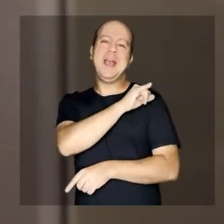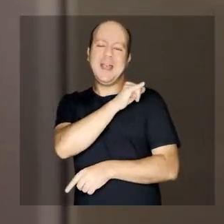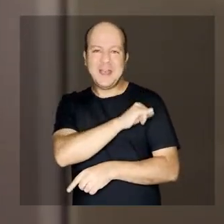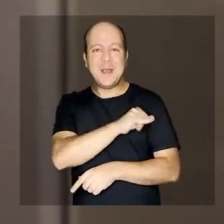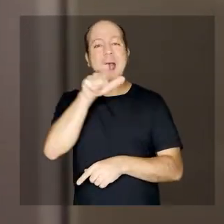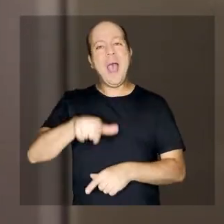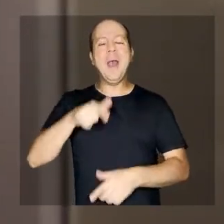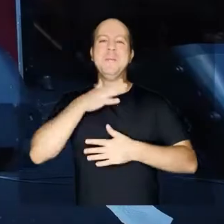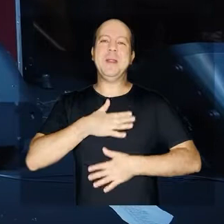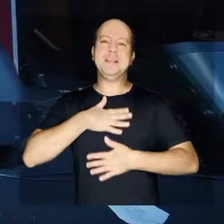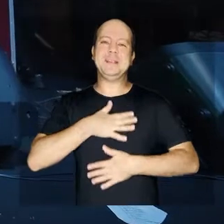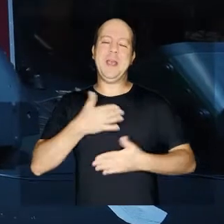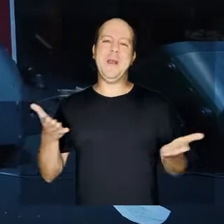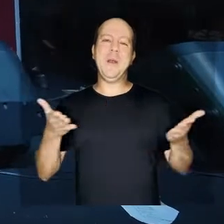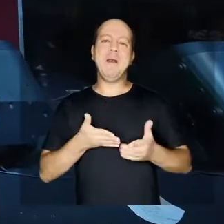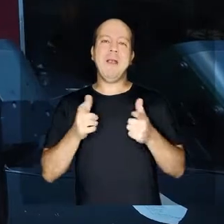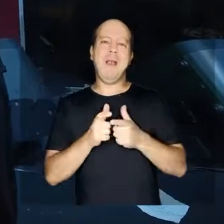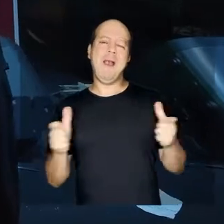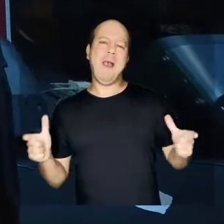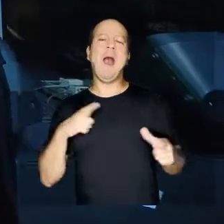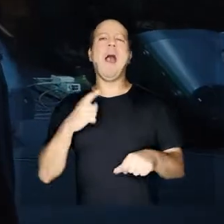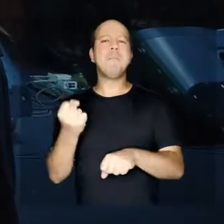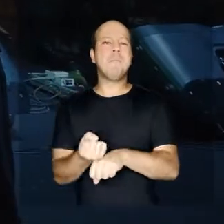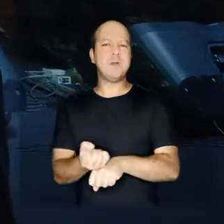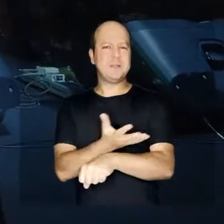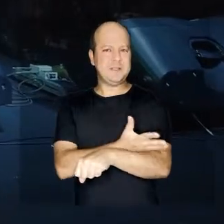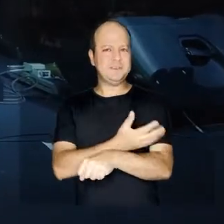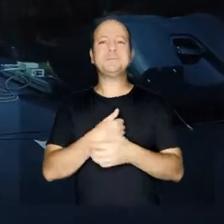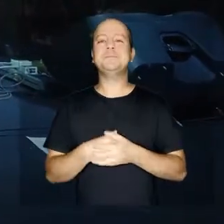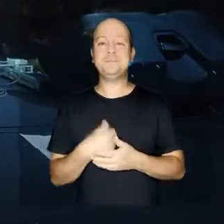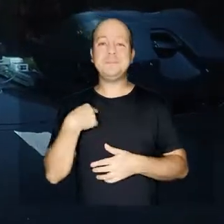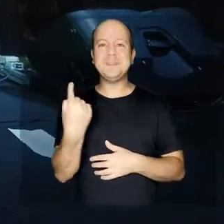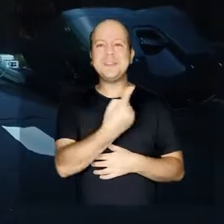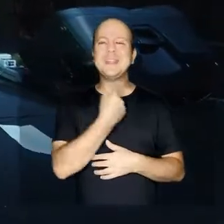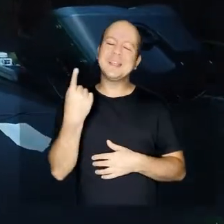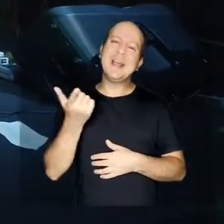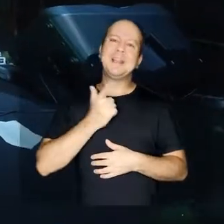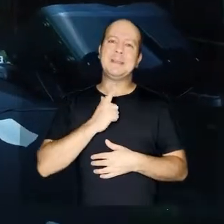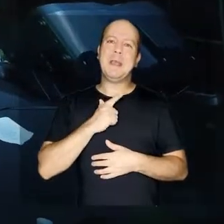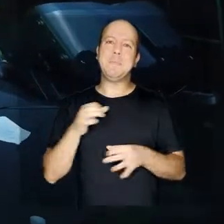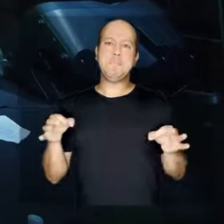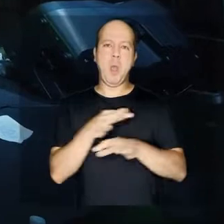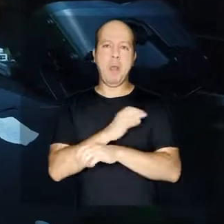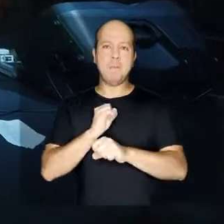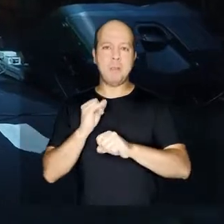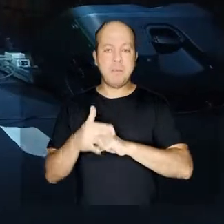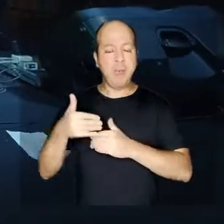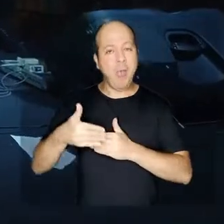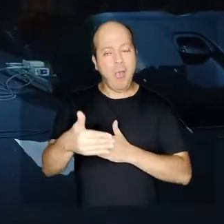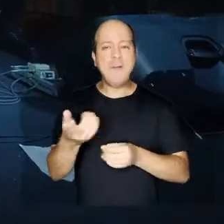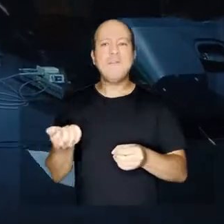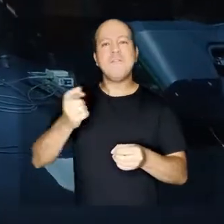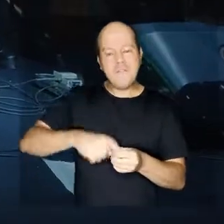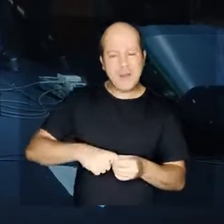o Rio de Janeiro é um prazer muito grande assim é é emocionante e pra gente que tá saindo de uma pandemia e